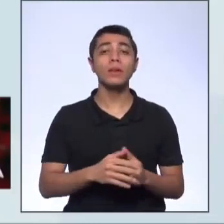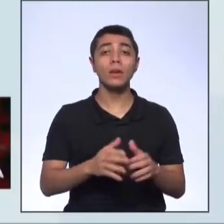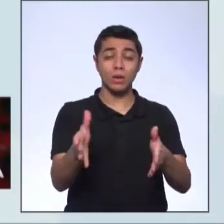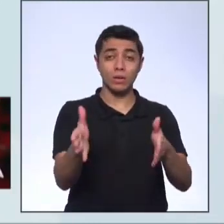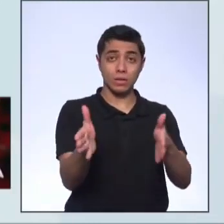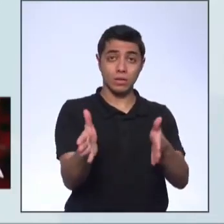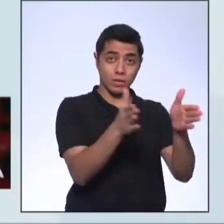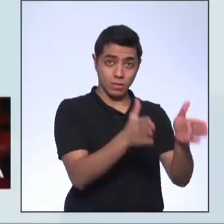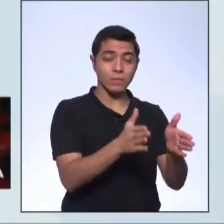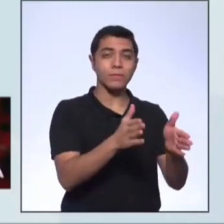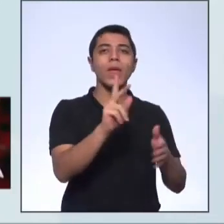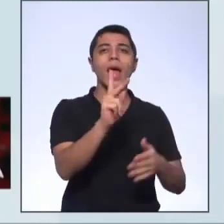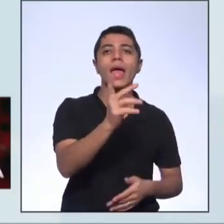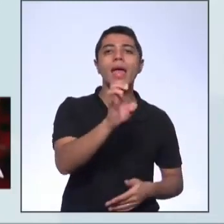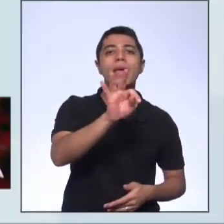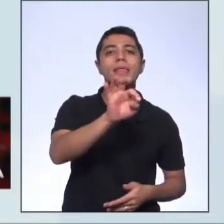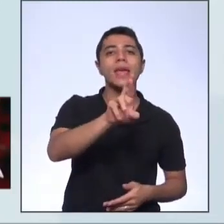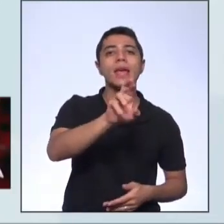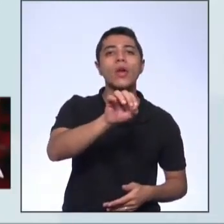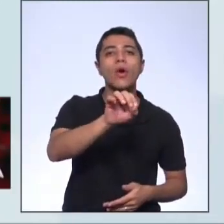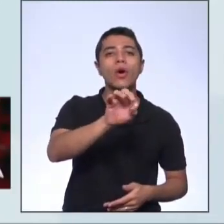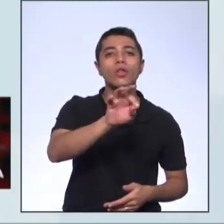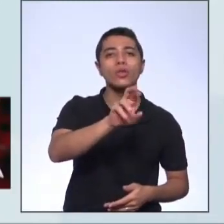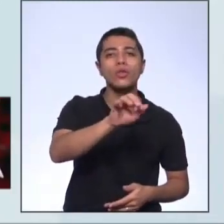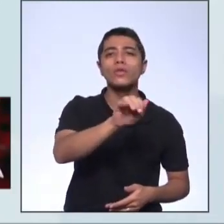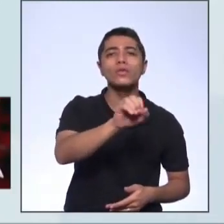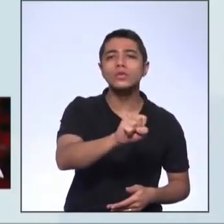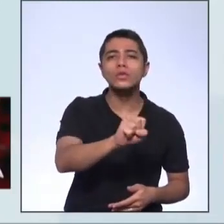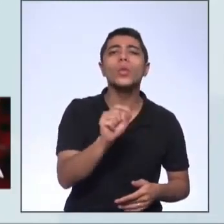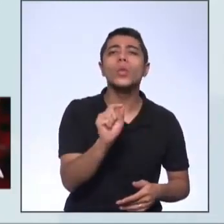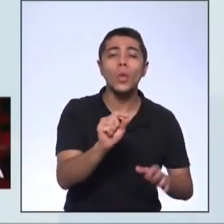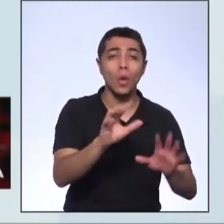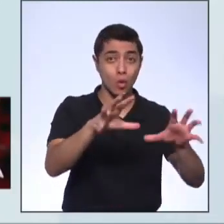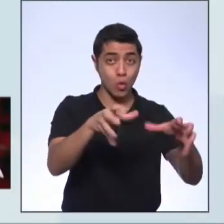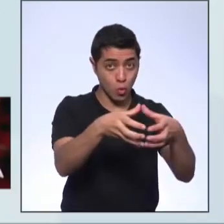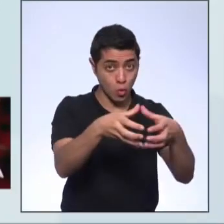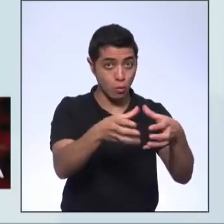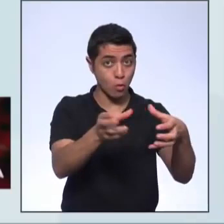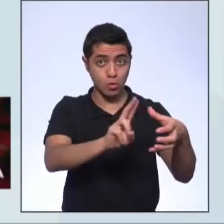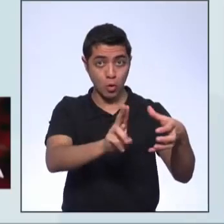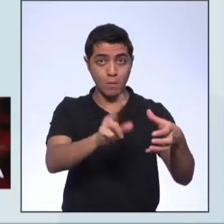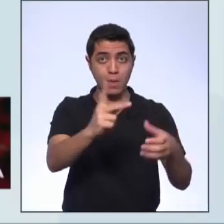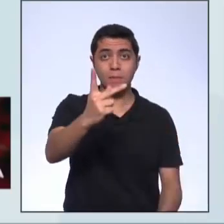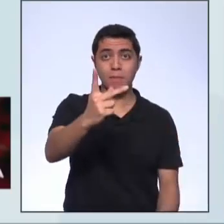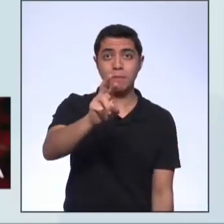pode passar aulas falando só disso aqui, tá? Então, só para vocês saberem que tem